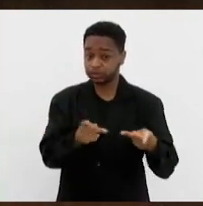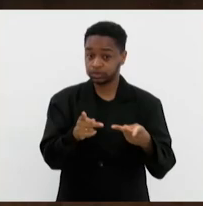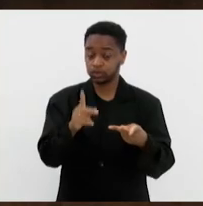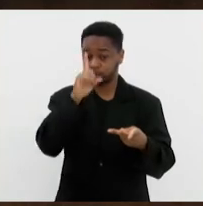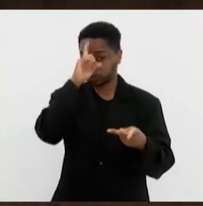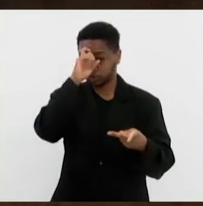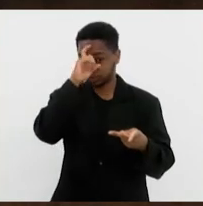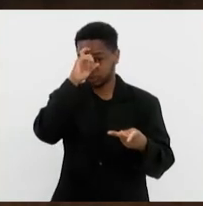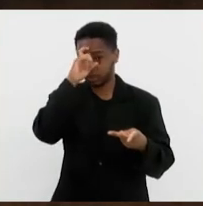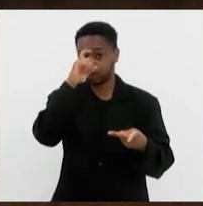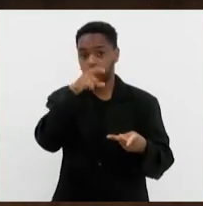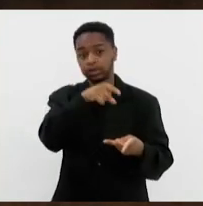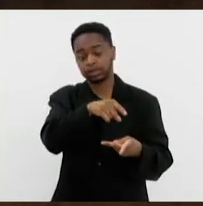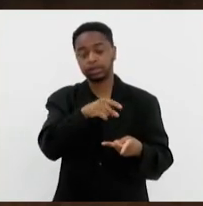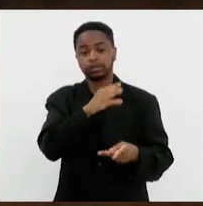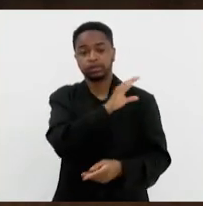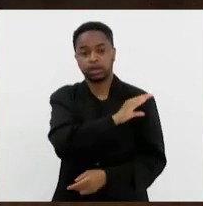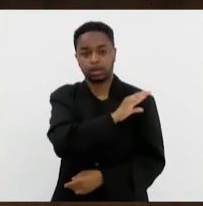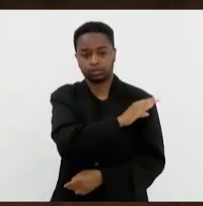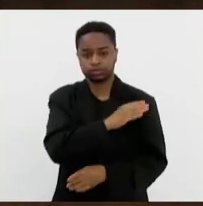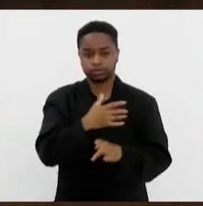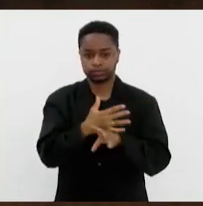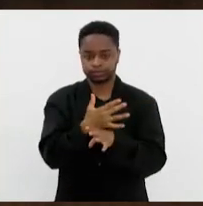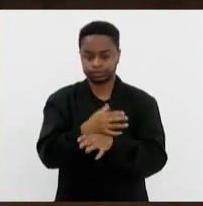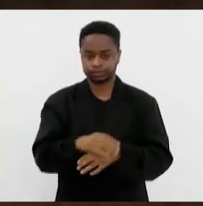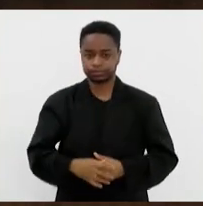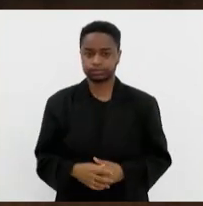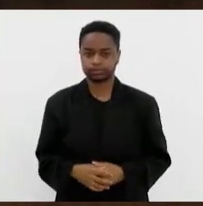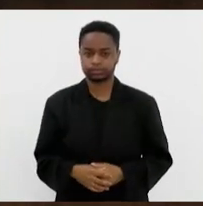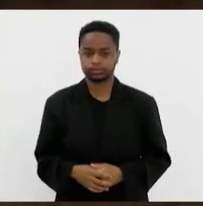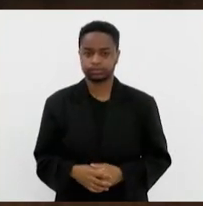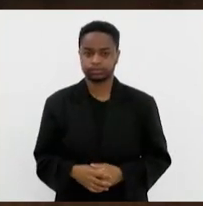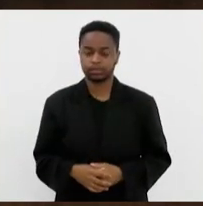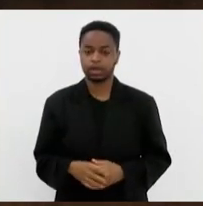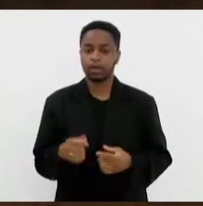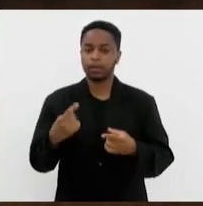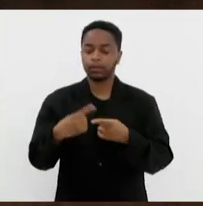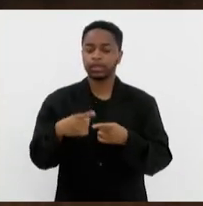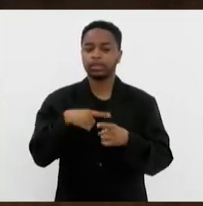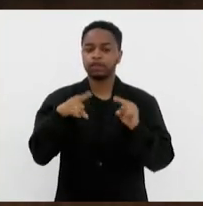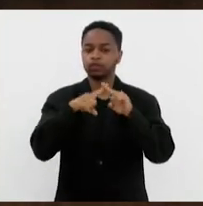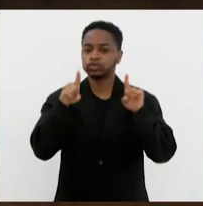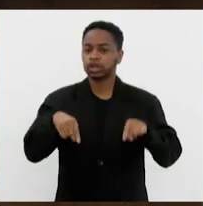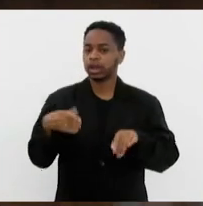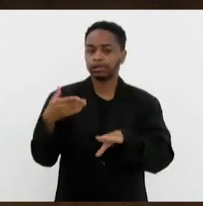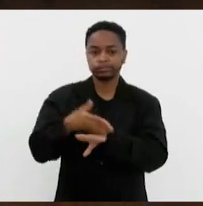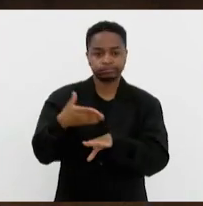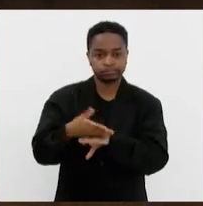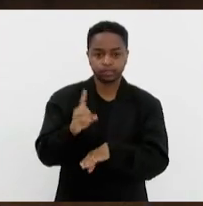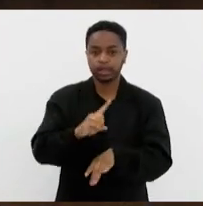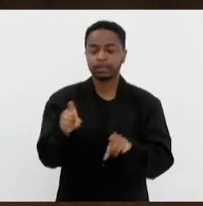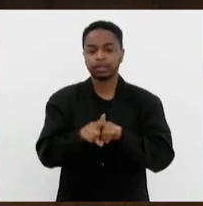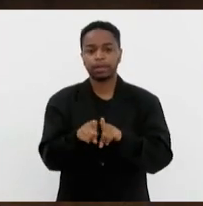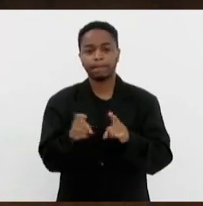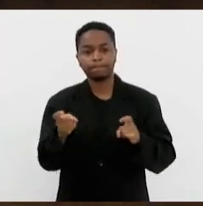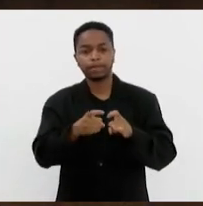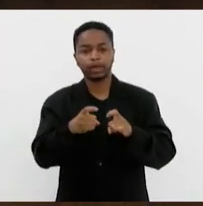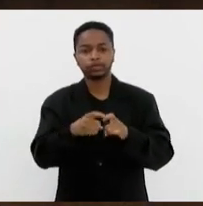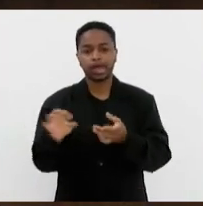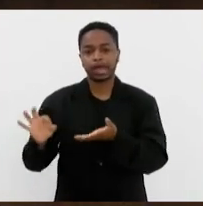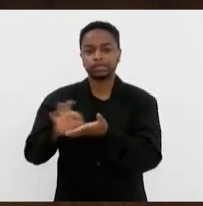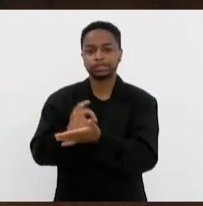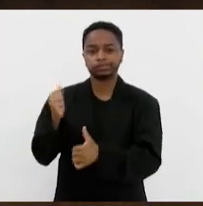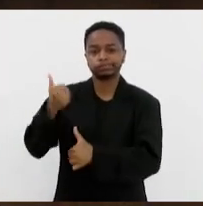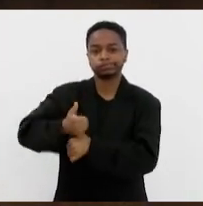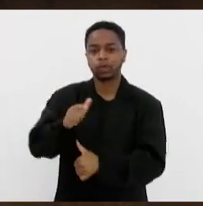um nosocômio na cidade de Campos dos Goytacazes. É funcionário fantasma, é médico assinando o nome de outro, é um cidadão